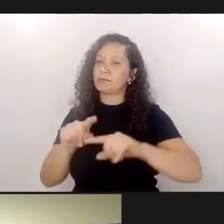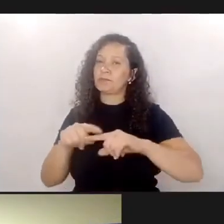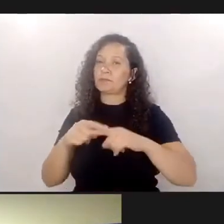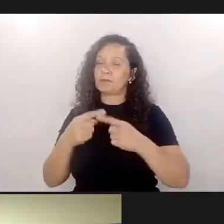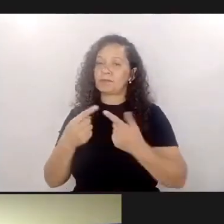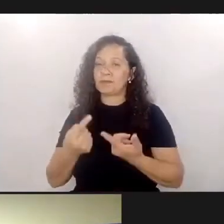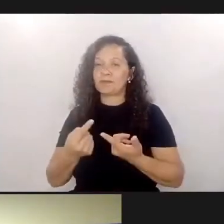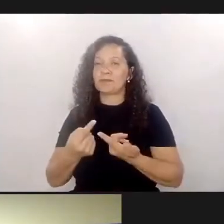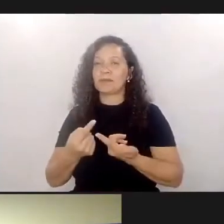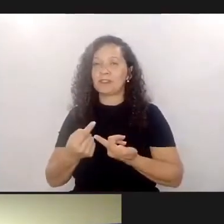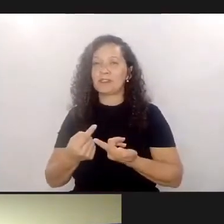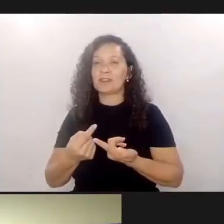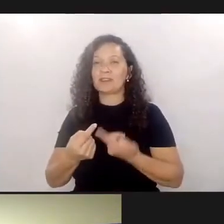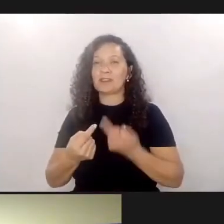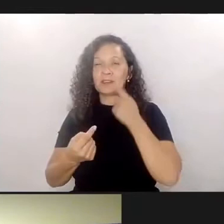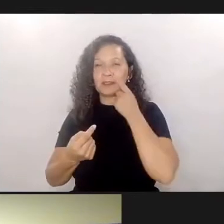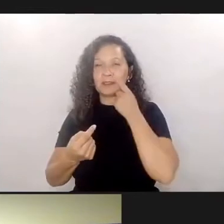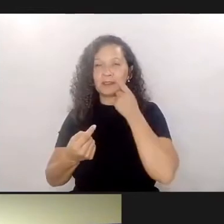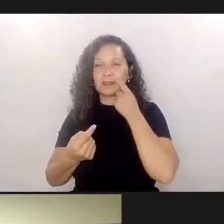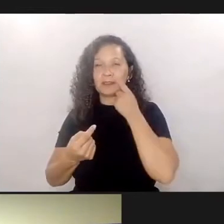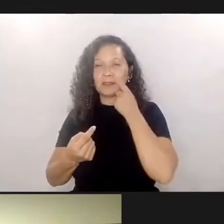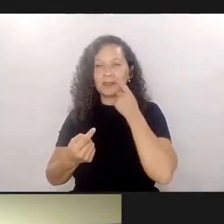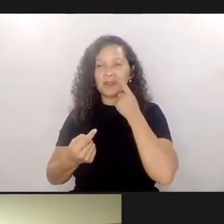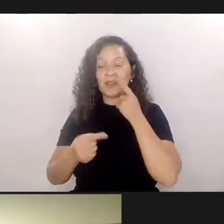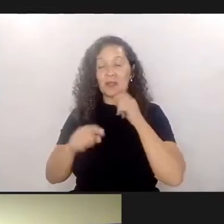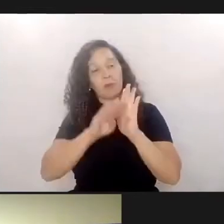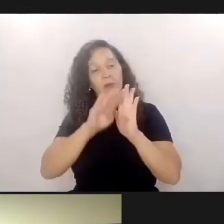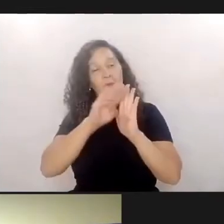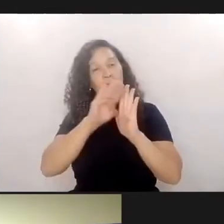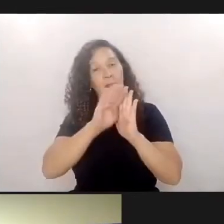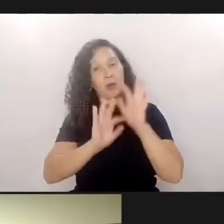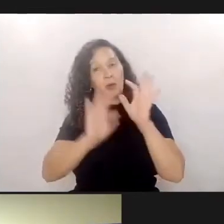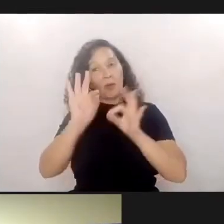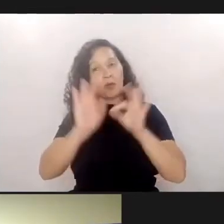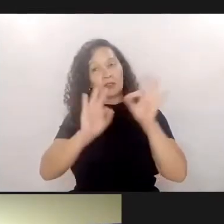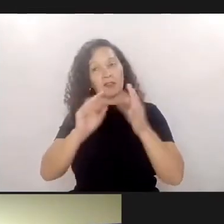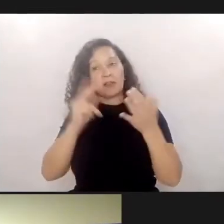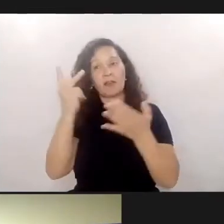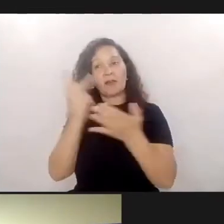de planejamento e fez 50 cidades pelo mundo, entendeu?